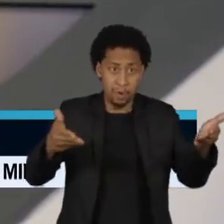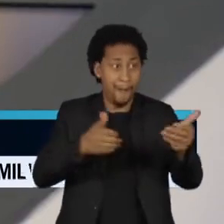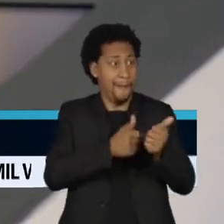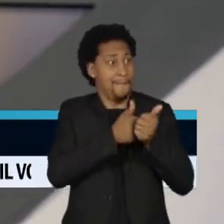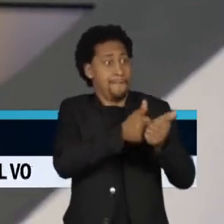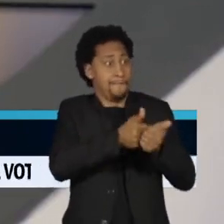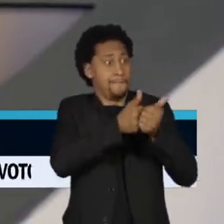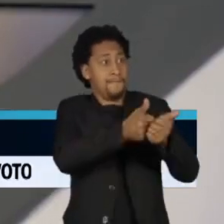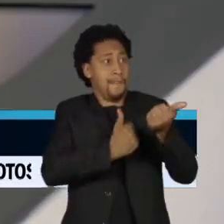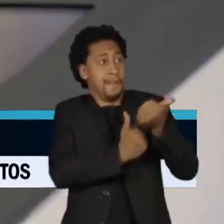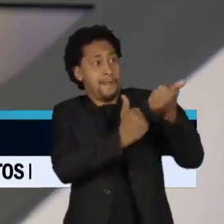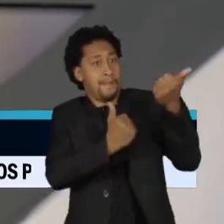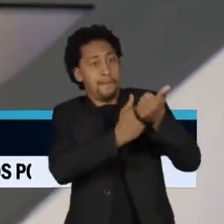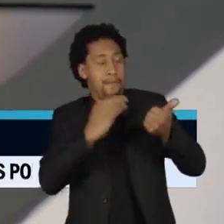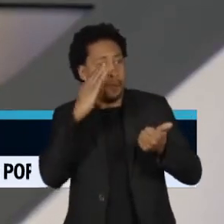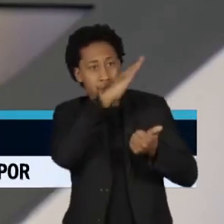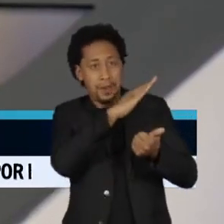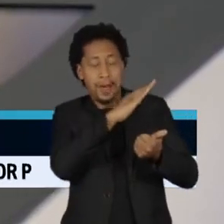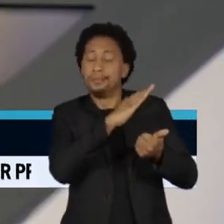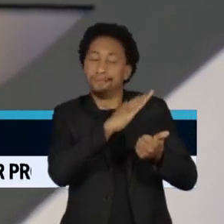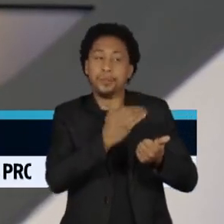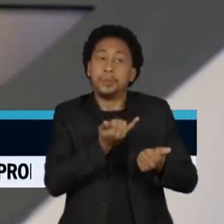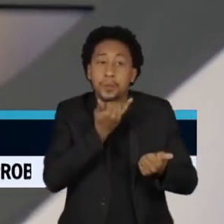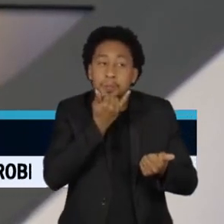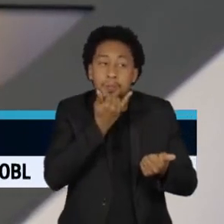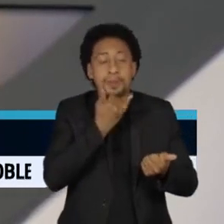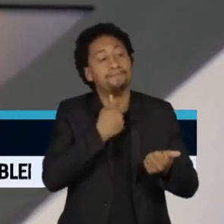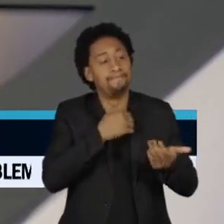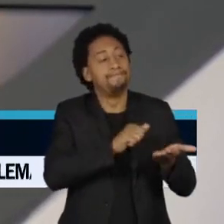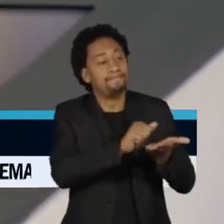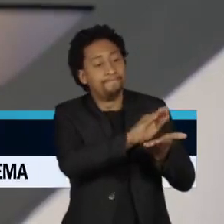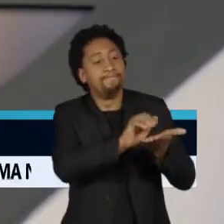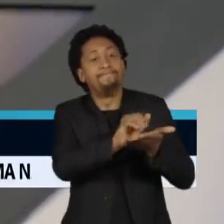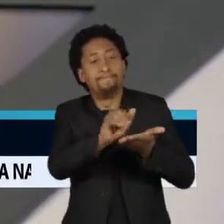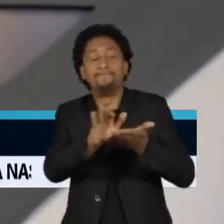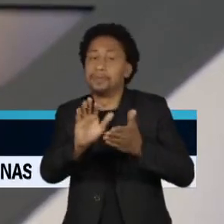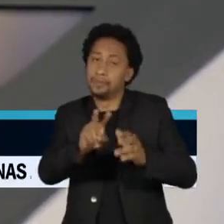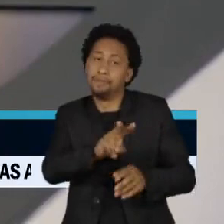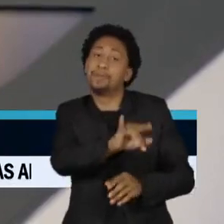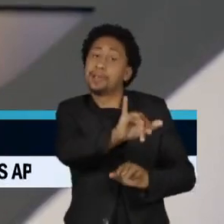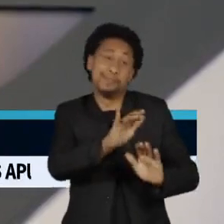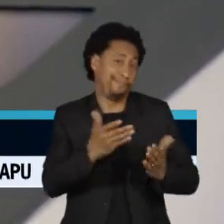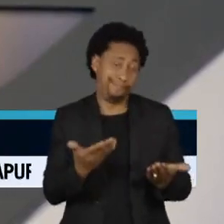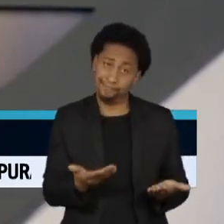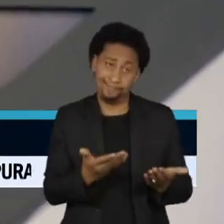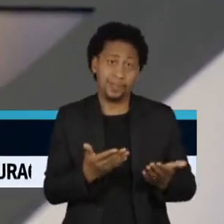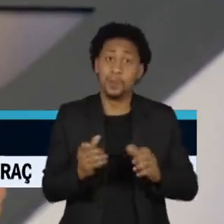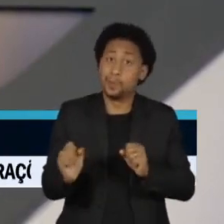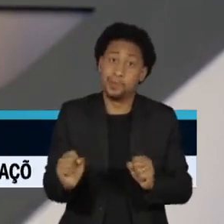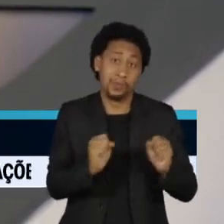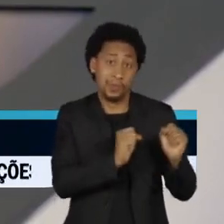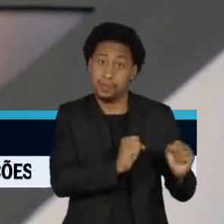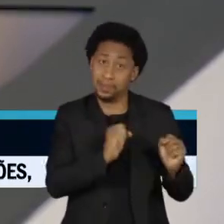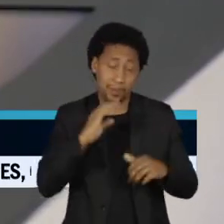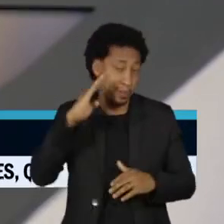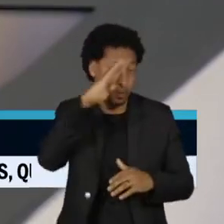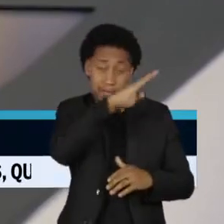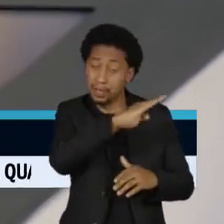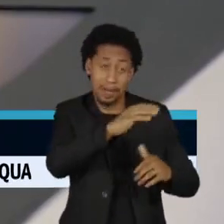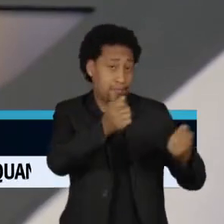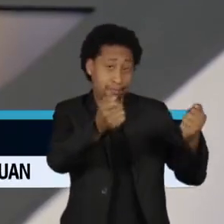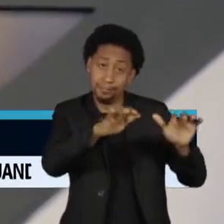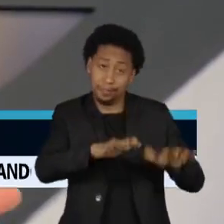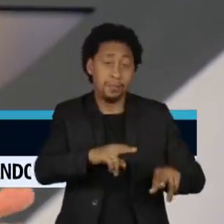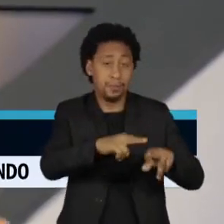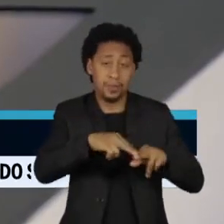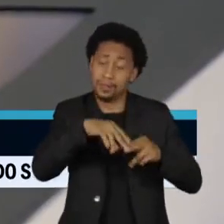e de blindagem do próprio Presidente vai ser limitado em função do próprio avanço do processo